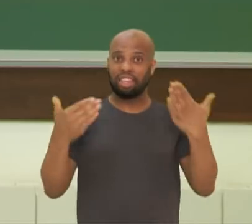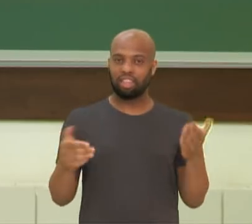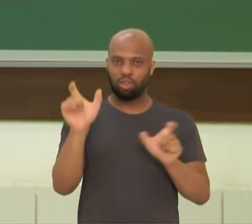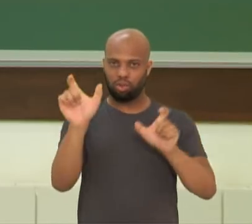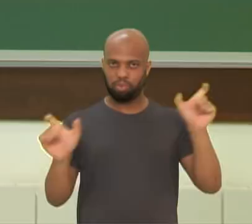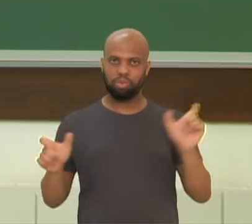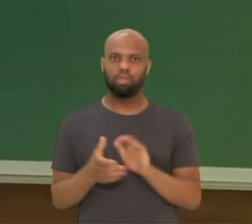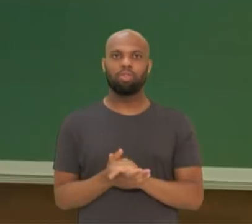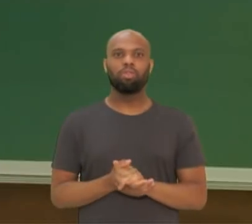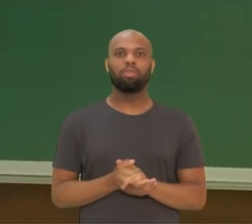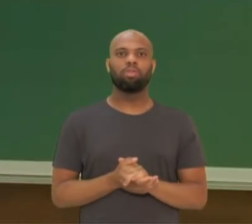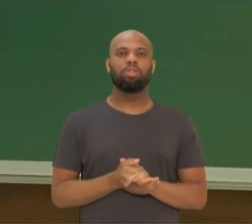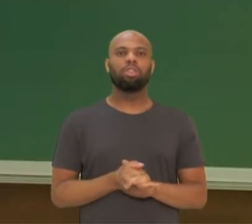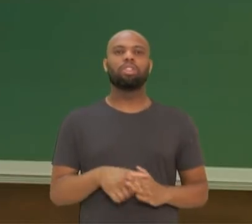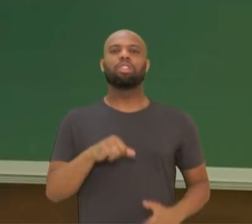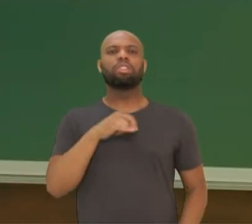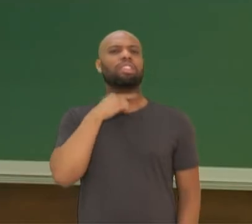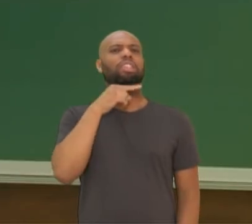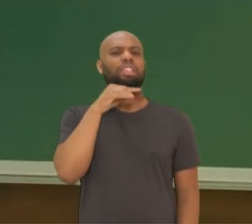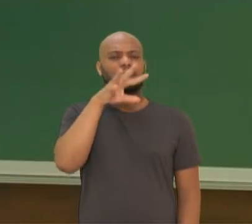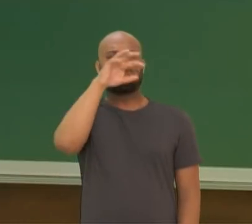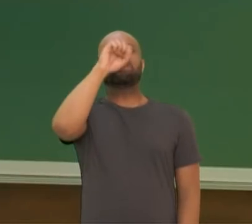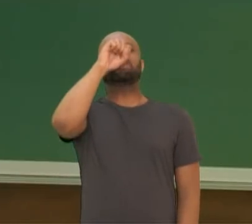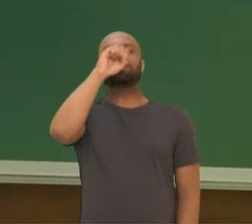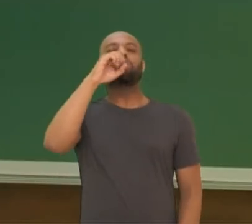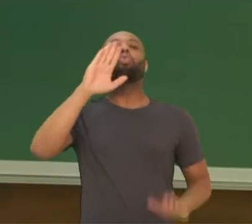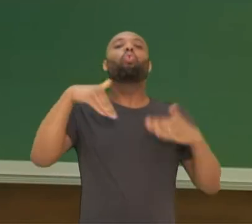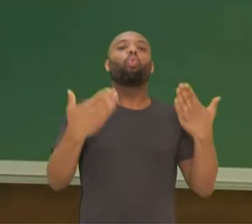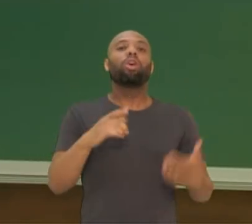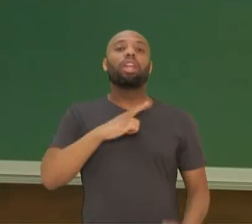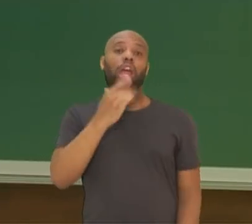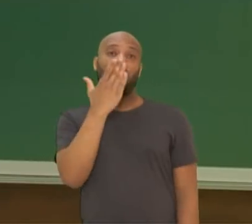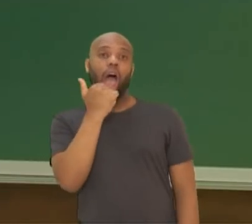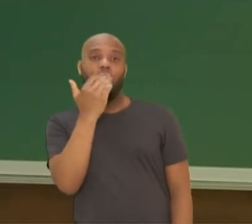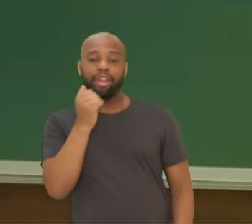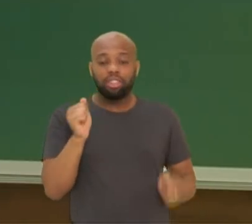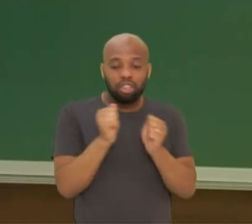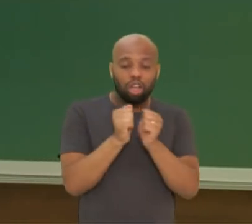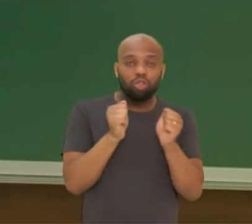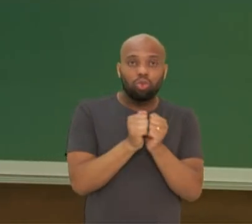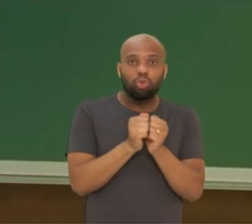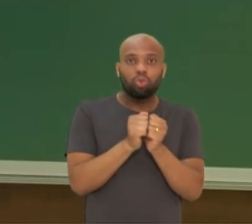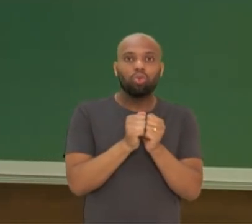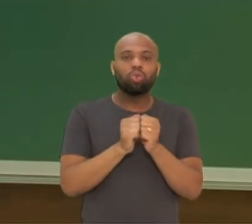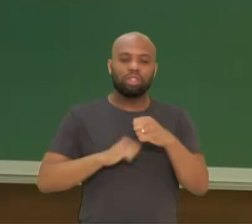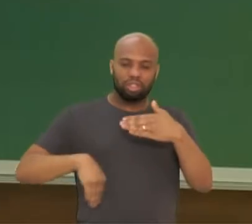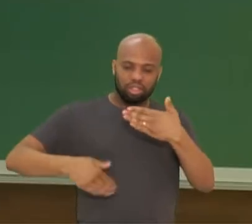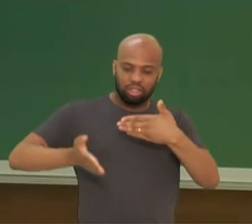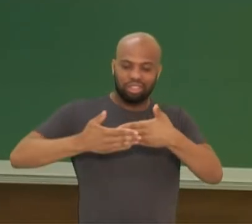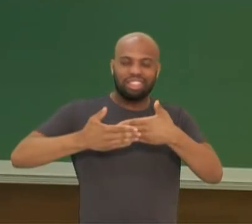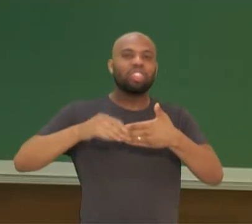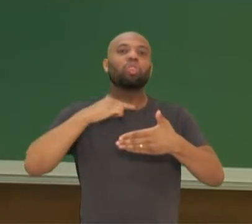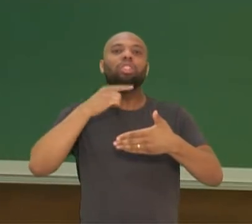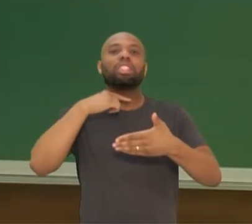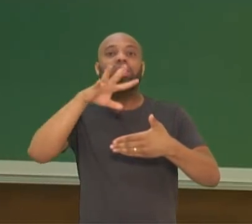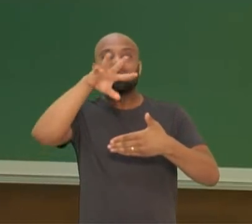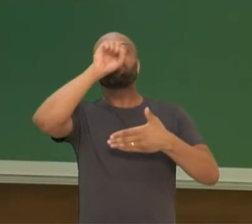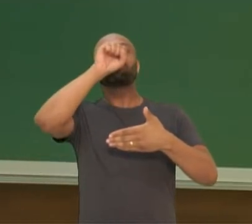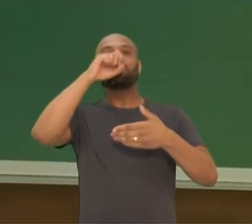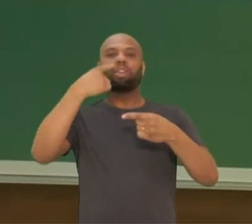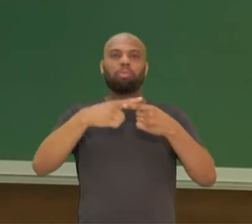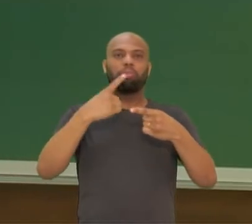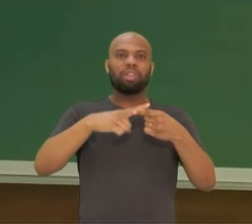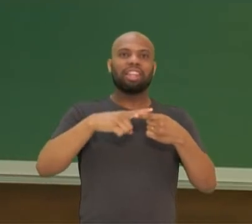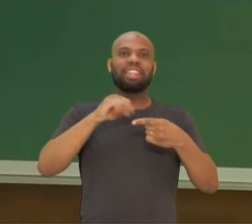Então, o sufocamento acontece quando o alimento passa e bloqueia a epiglote, ou seja, quando ela